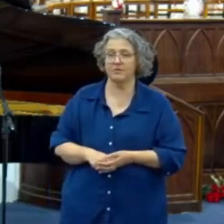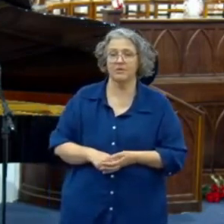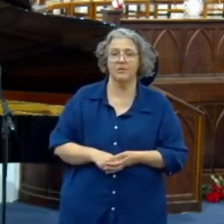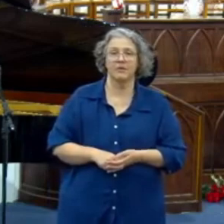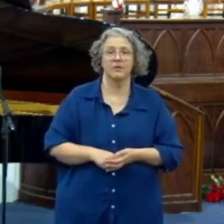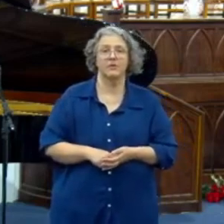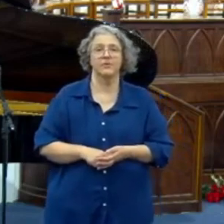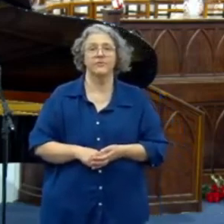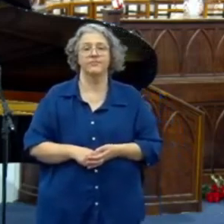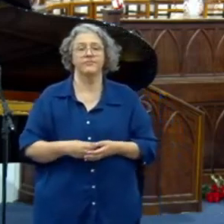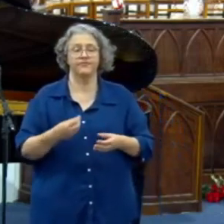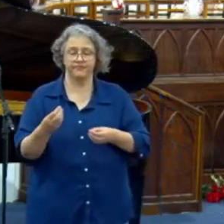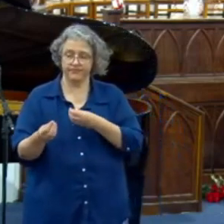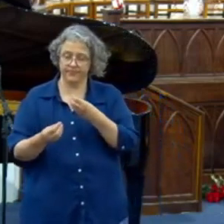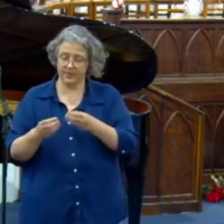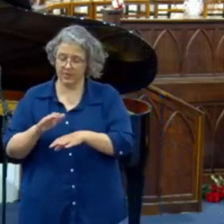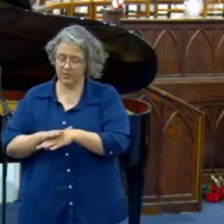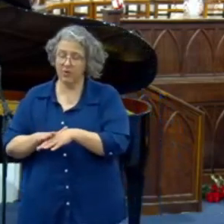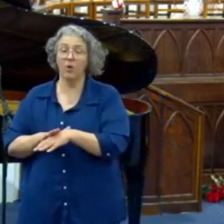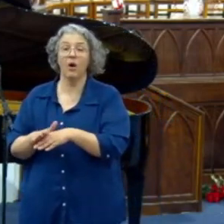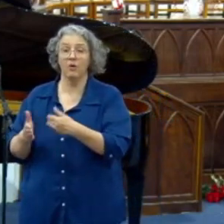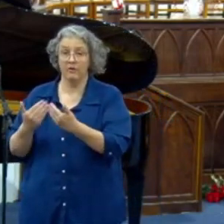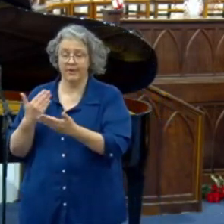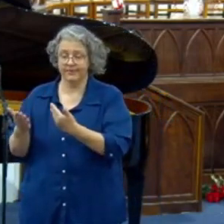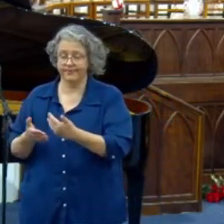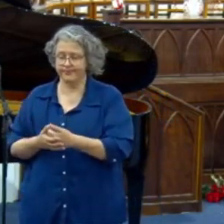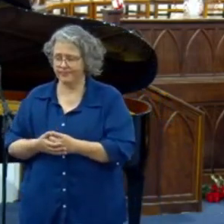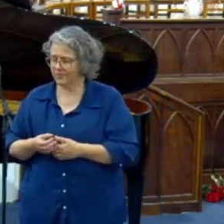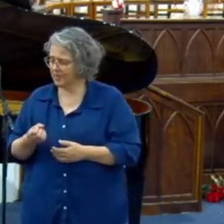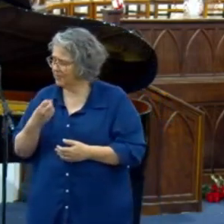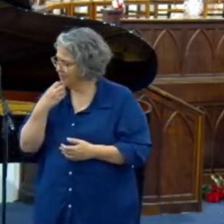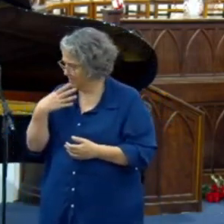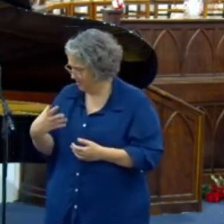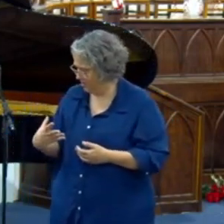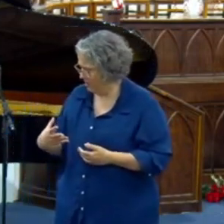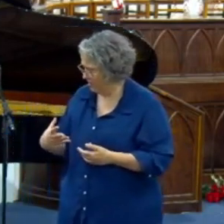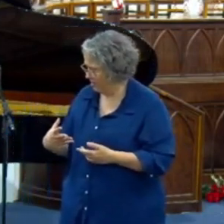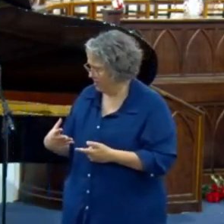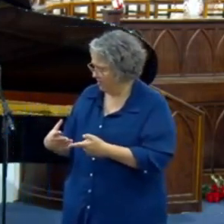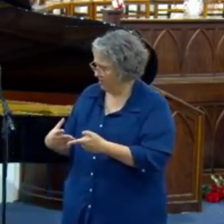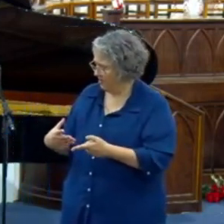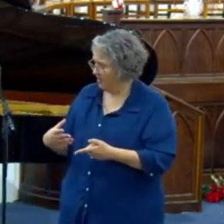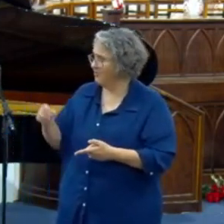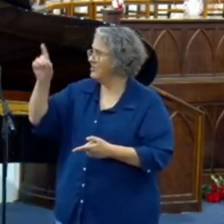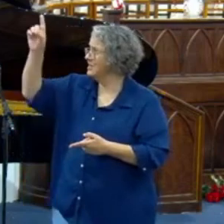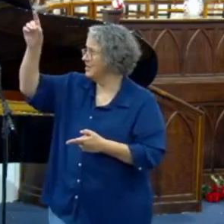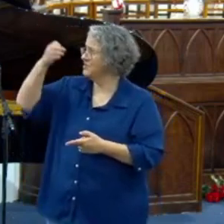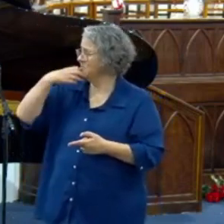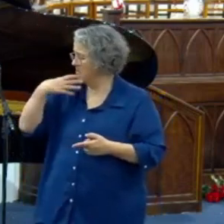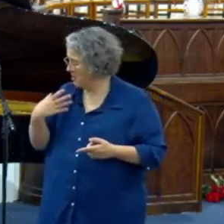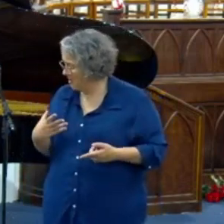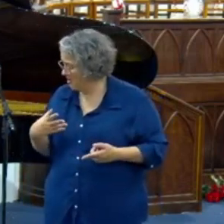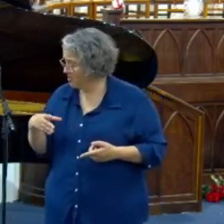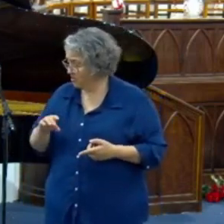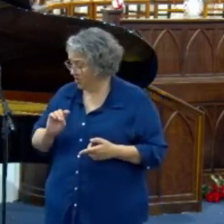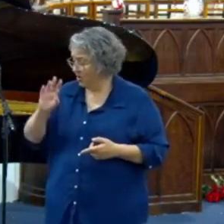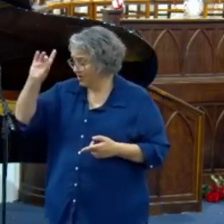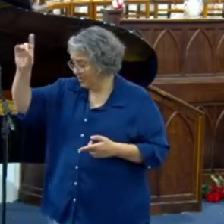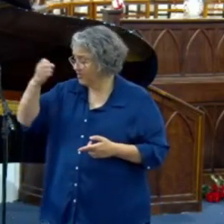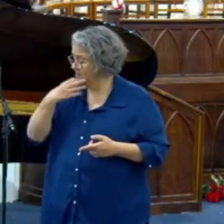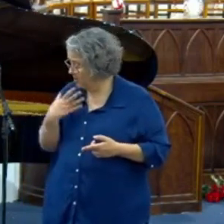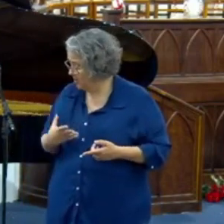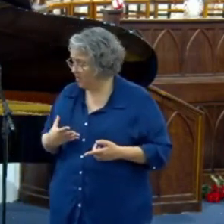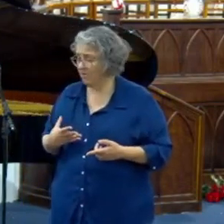respondendo lá a Jesus, como foi essa conversa, né? Por que você me chama bom, me chama de bom, ninguém é bom a não ser um